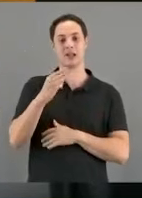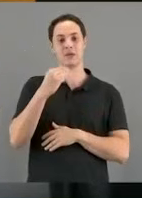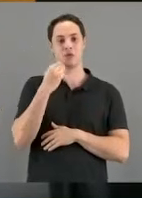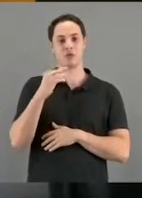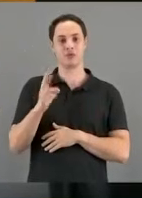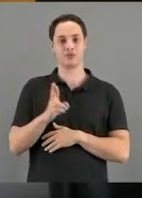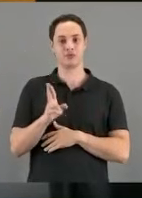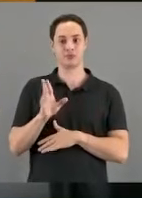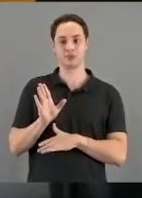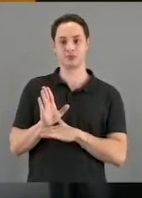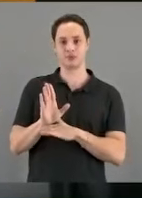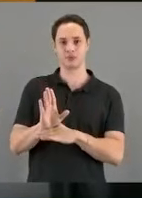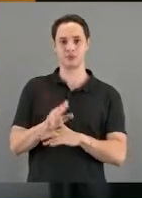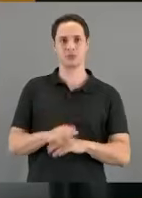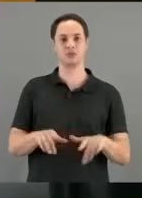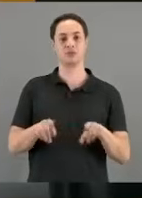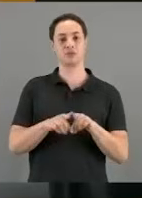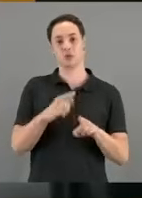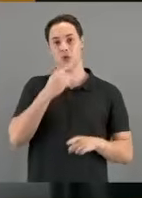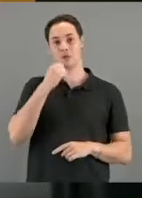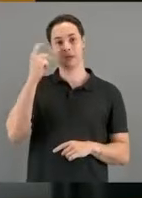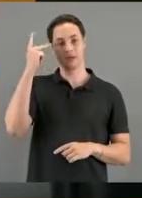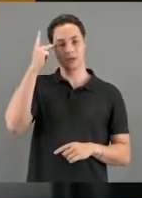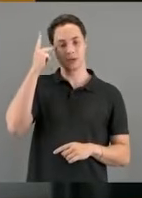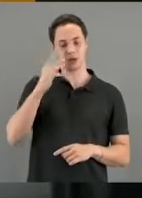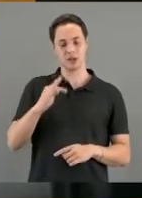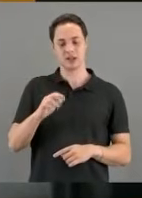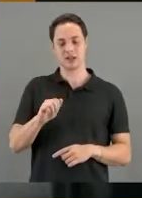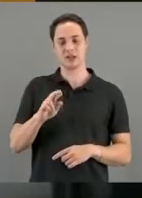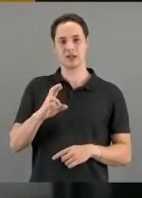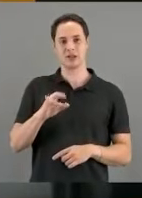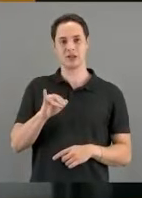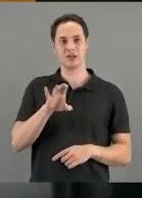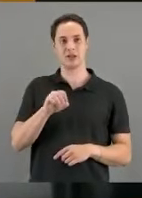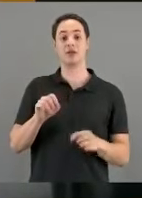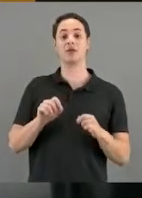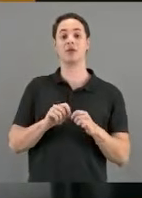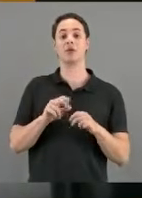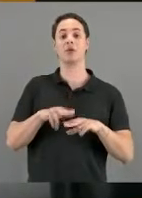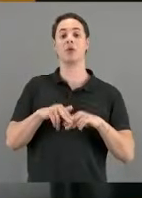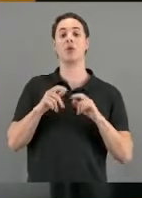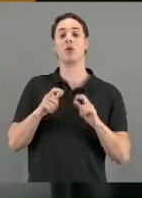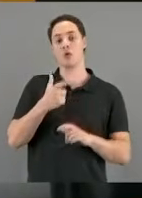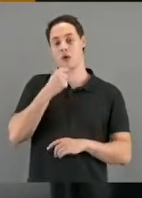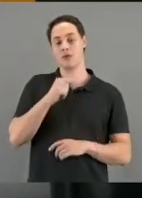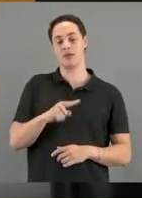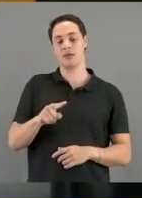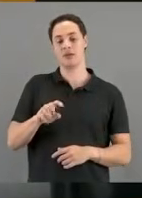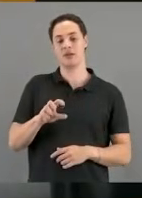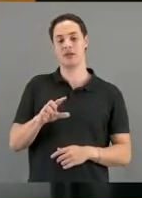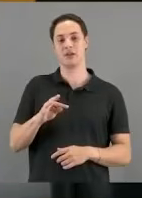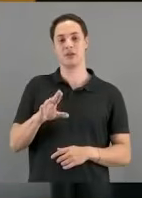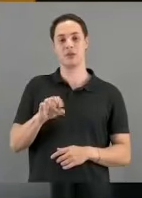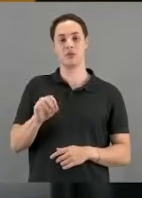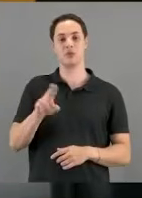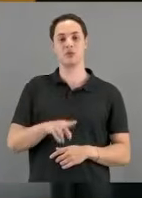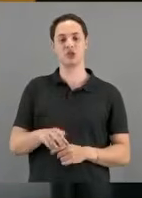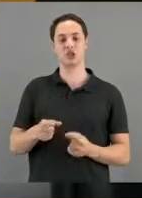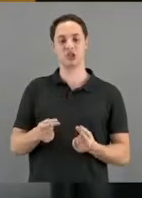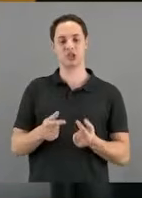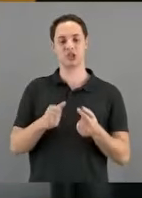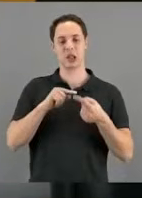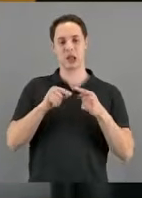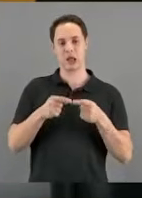maior contribuição da campanha de Tarcísio, 2 milhões de reais, foi feito pelo Zettel, foi com dinheiro desse